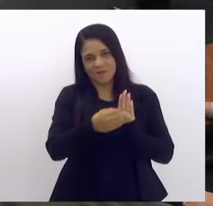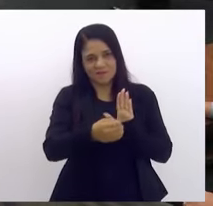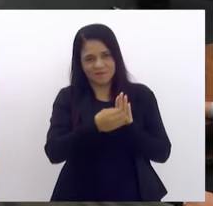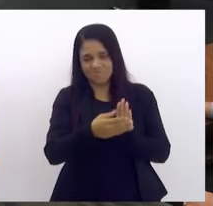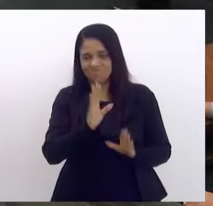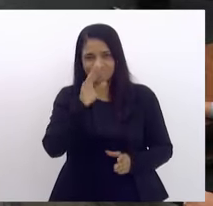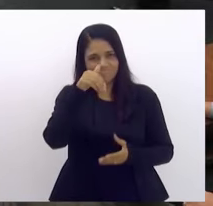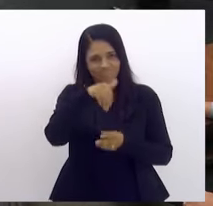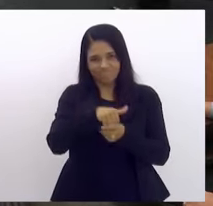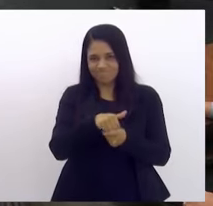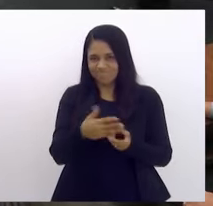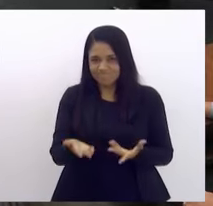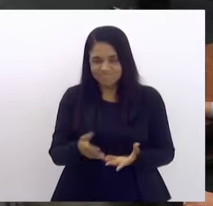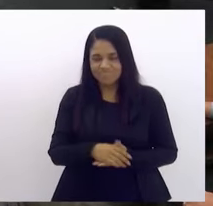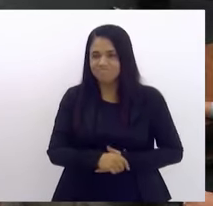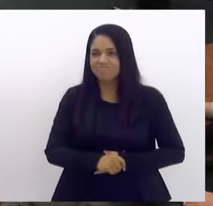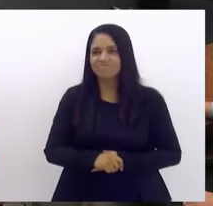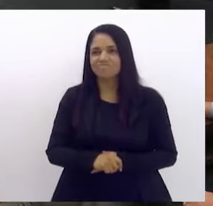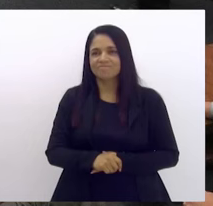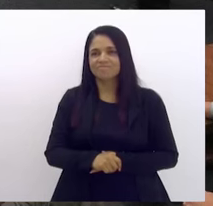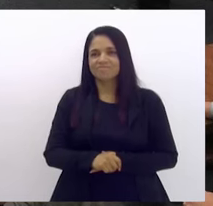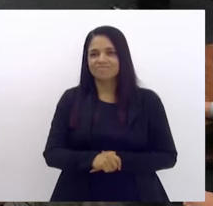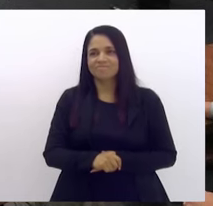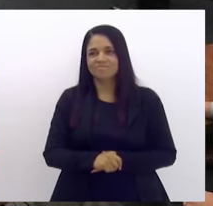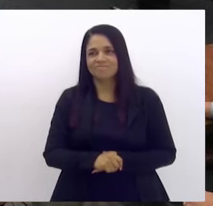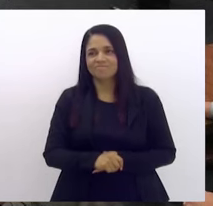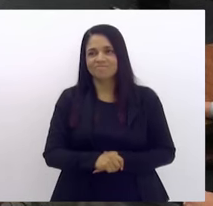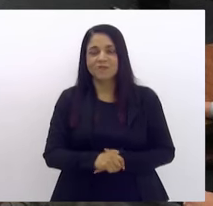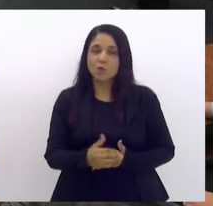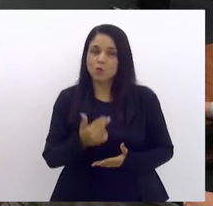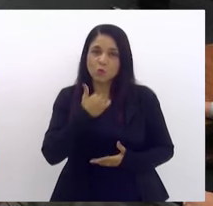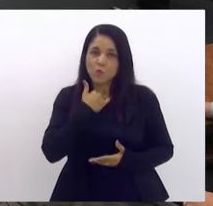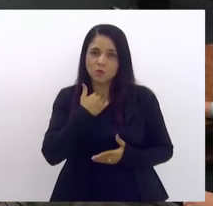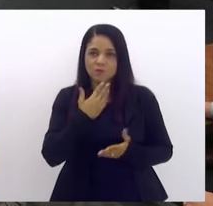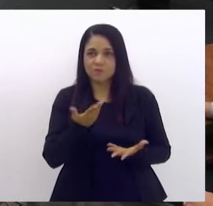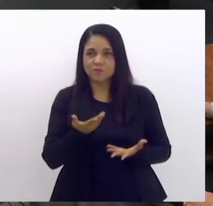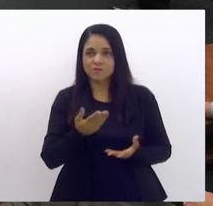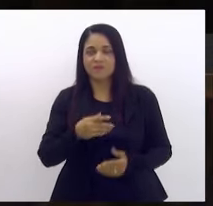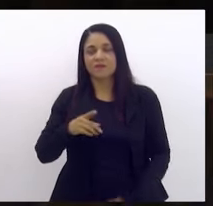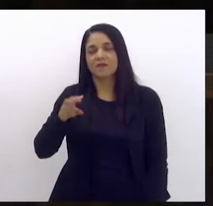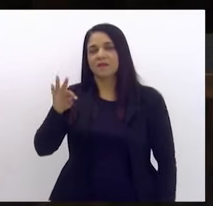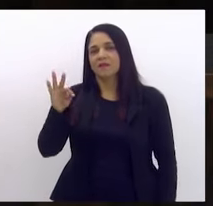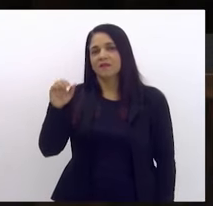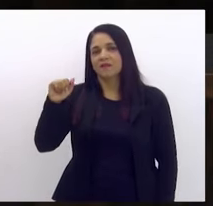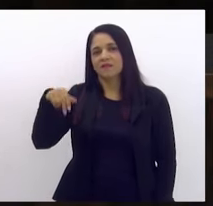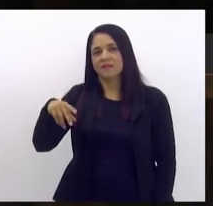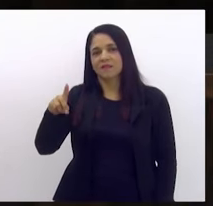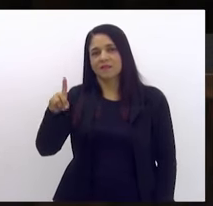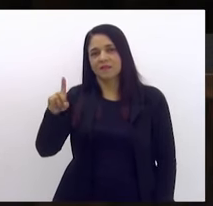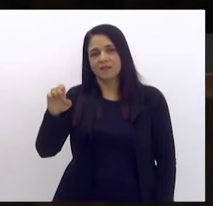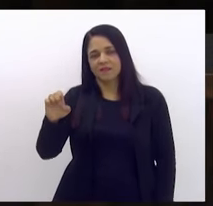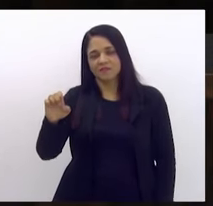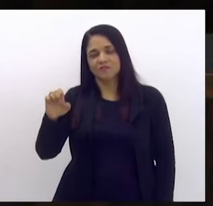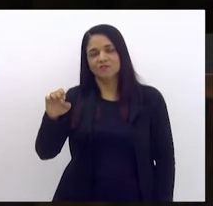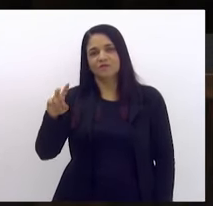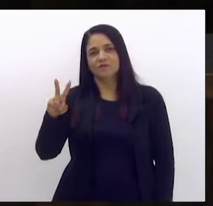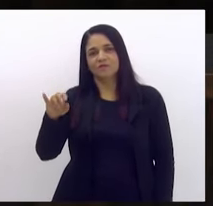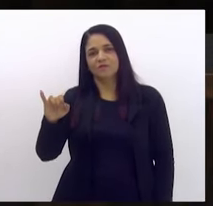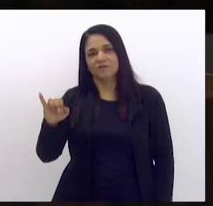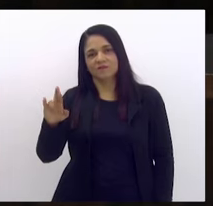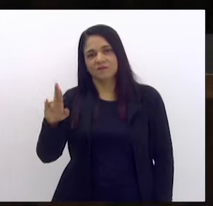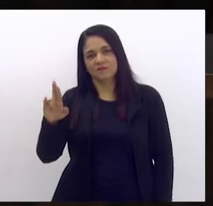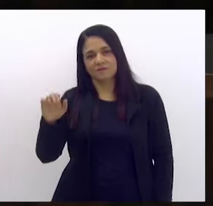Posso? É sobre a emenda, não posso, né? Tandy Vieira, nosso nobre deputado, então, Tandy